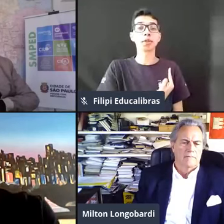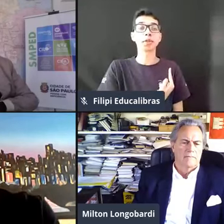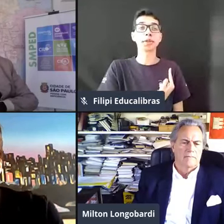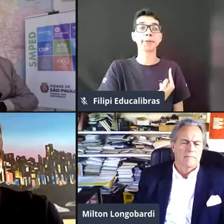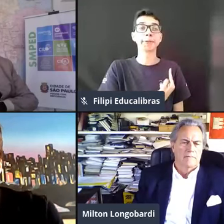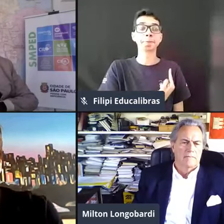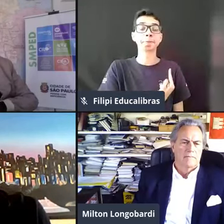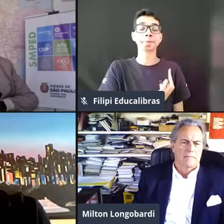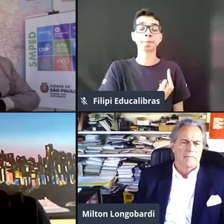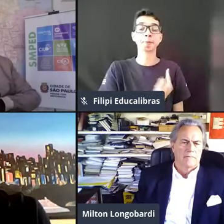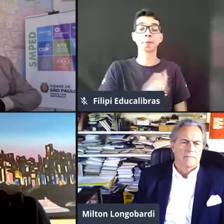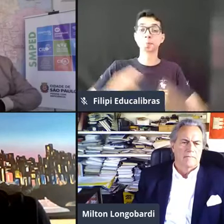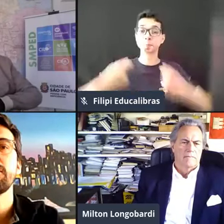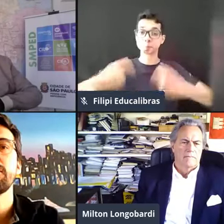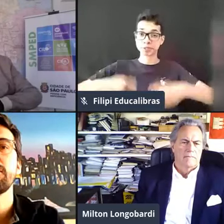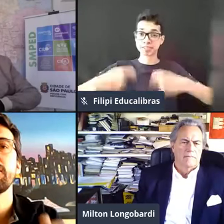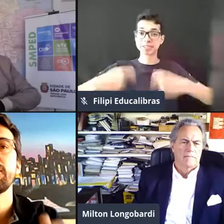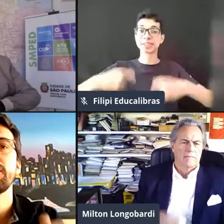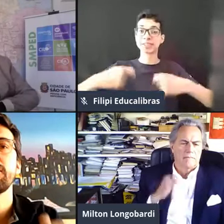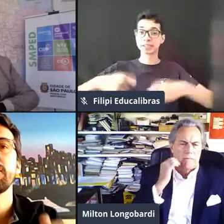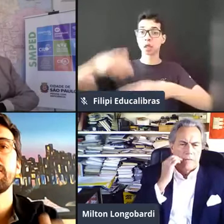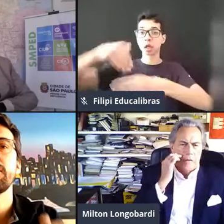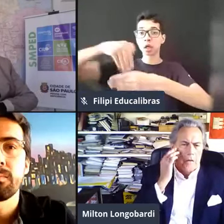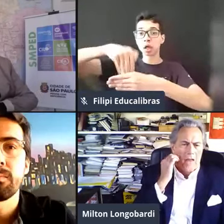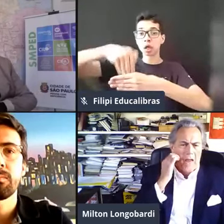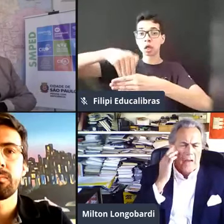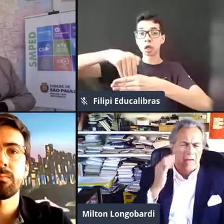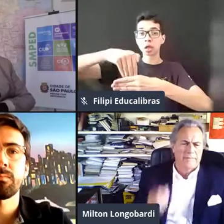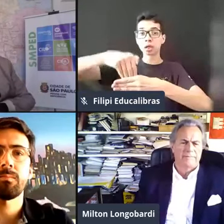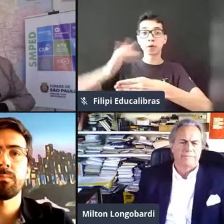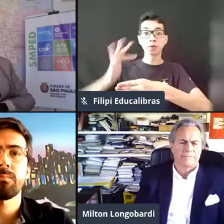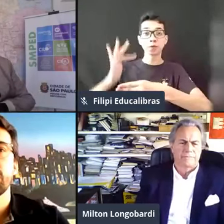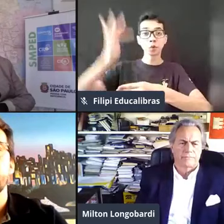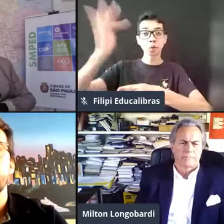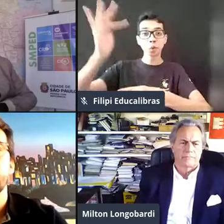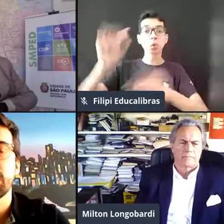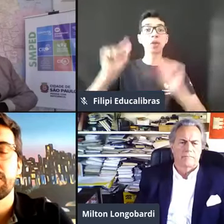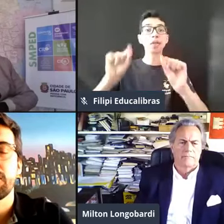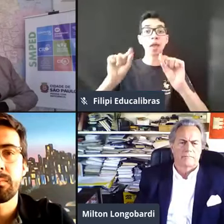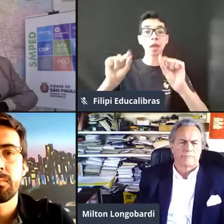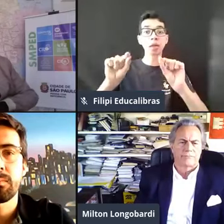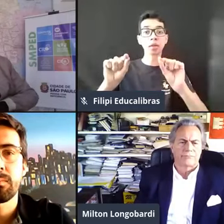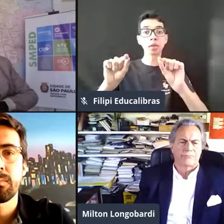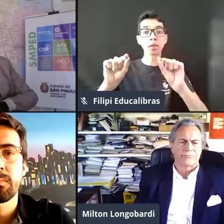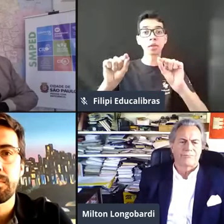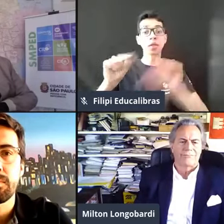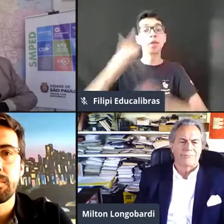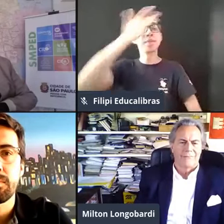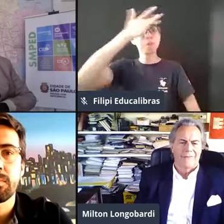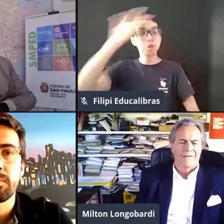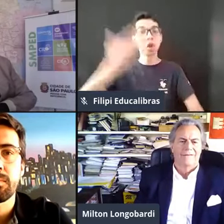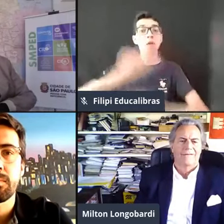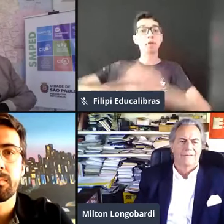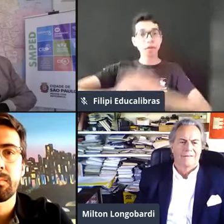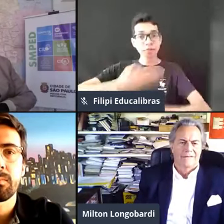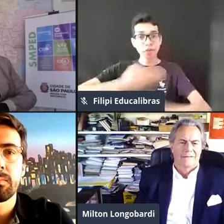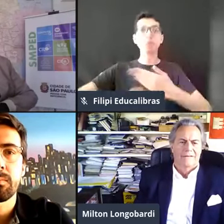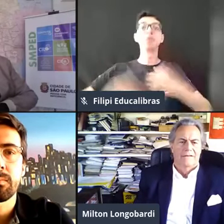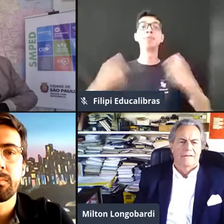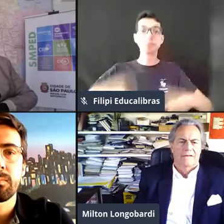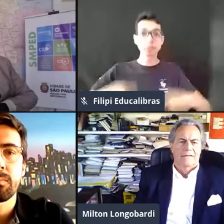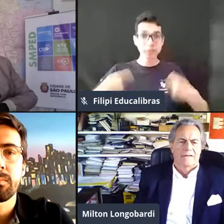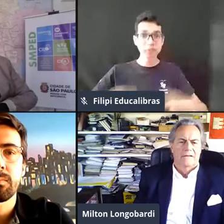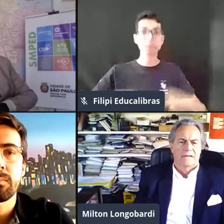com deficiência nas próximas eleições. Faz tempo que nós não temos